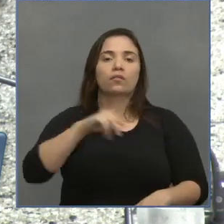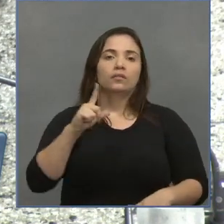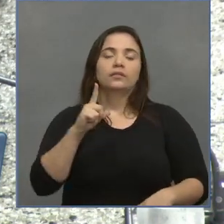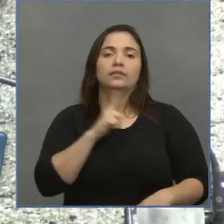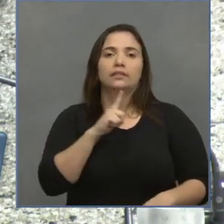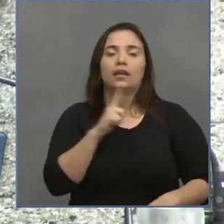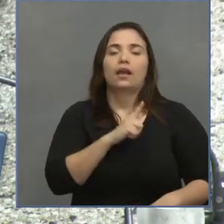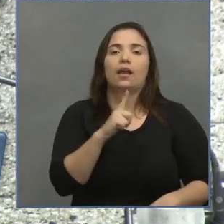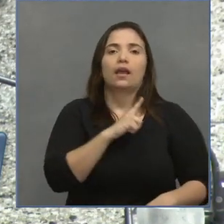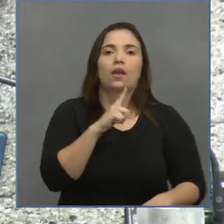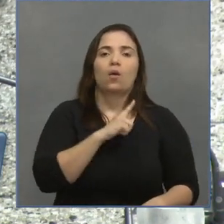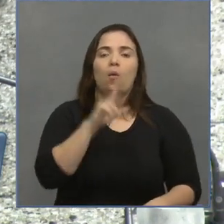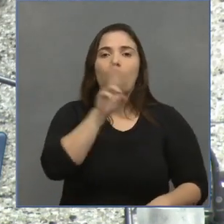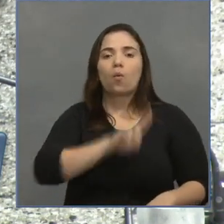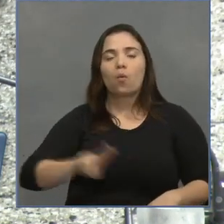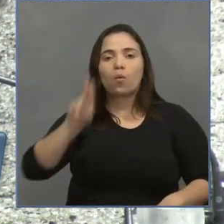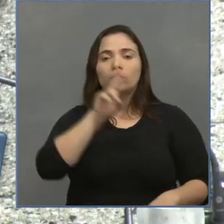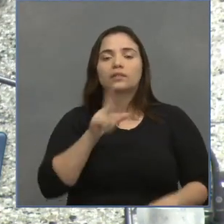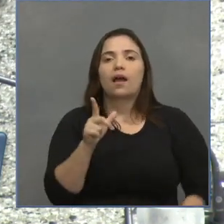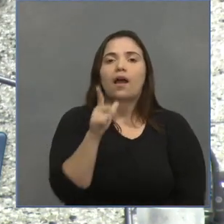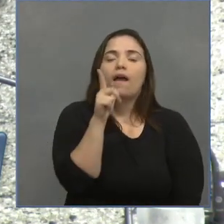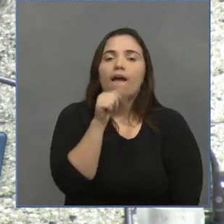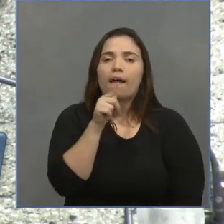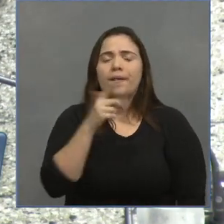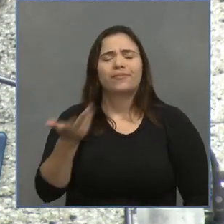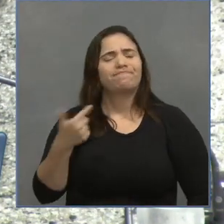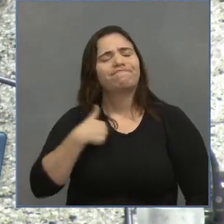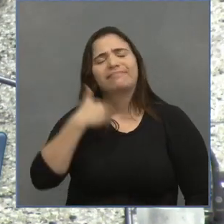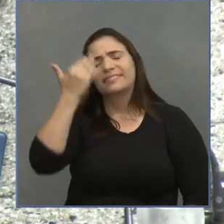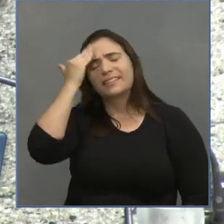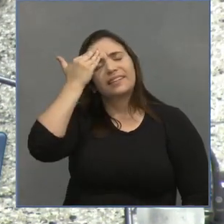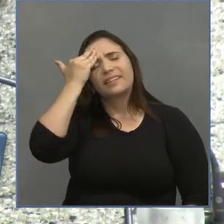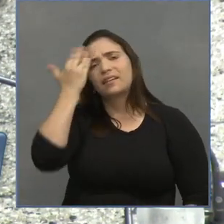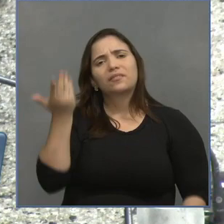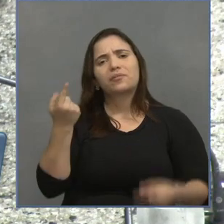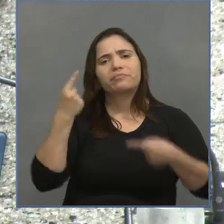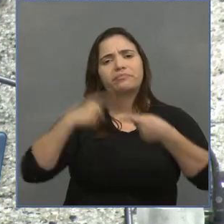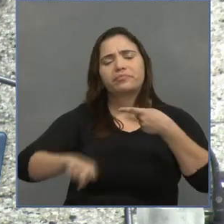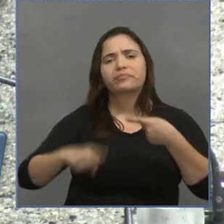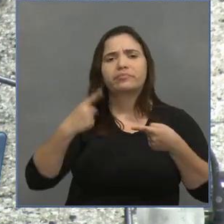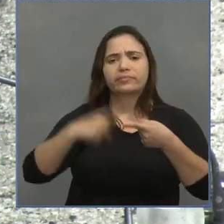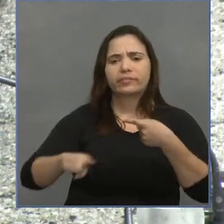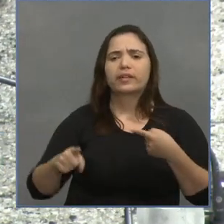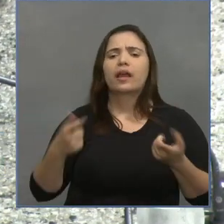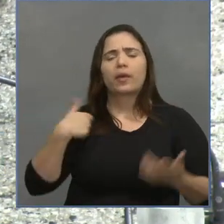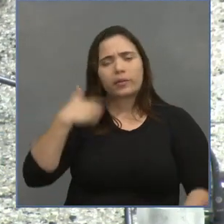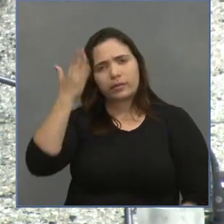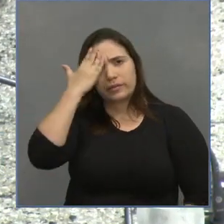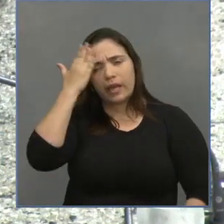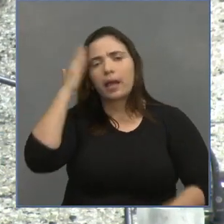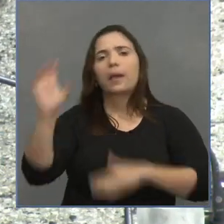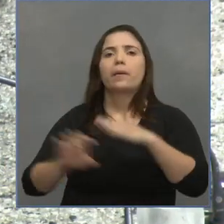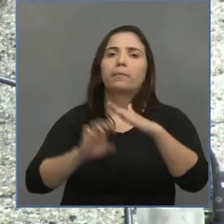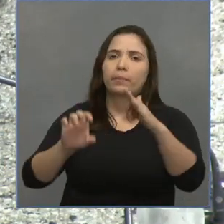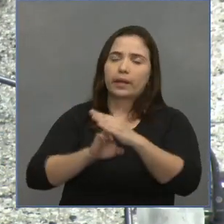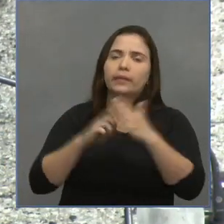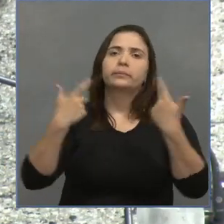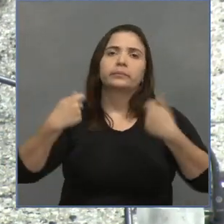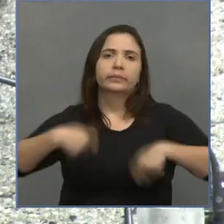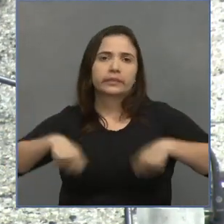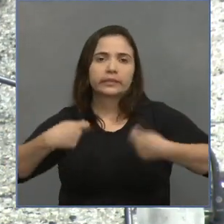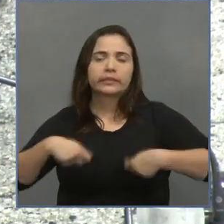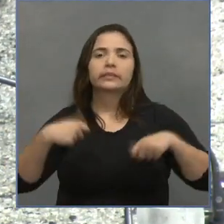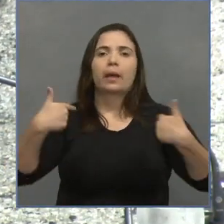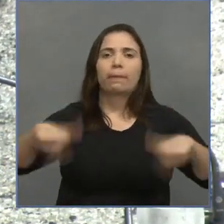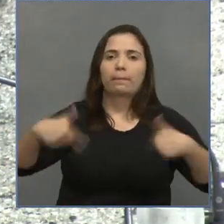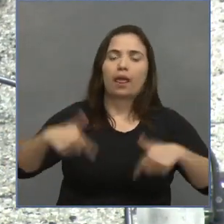a água. Isso é que eu não consigo entender muito bem. Claro que eu entendo que existem empresas, que a gente precisa gerar empregos, que